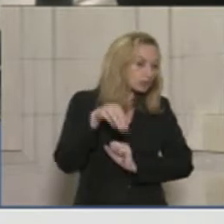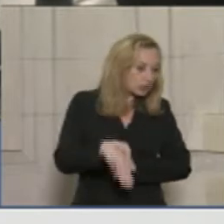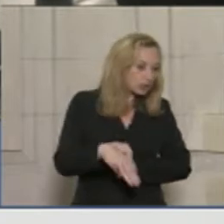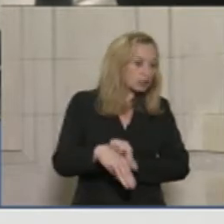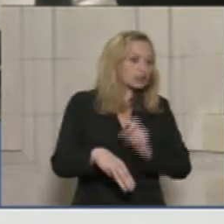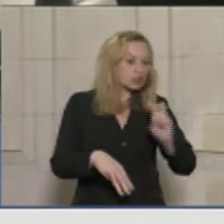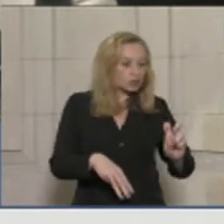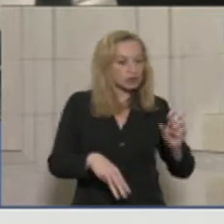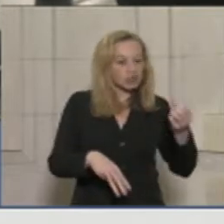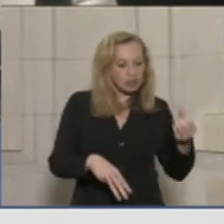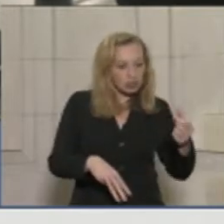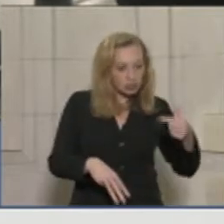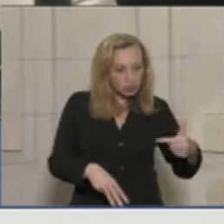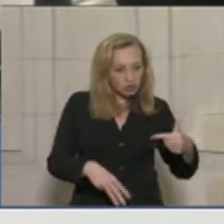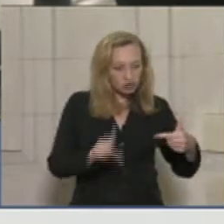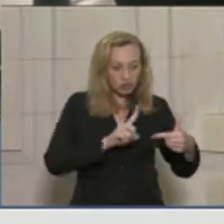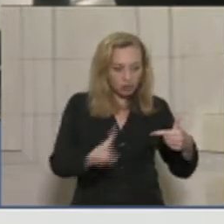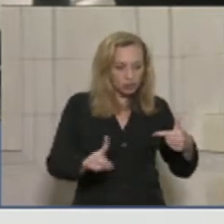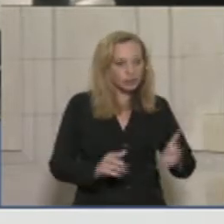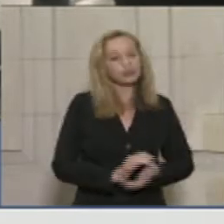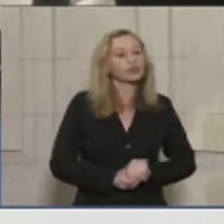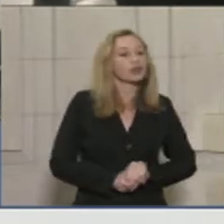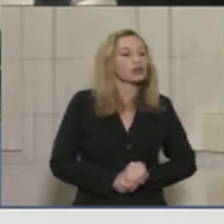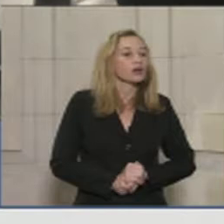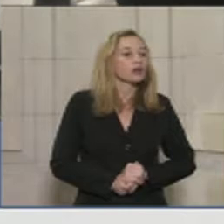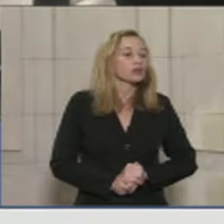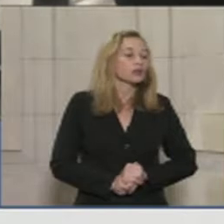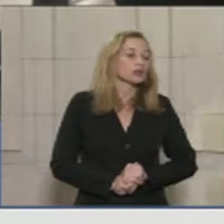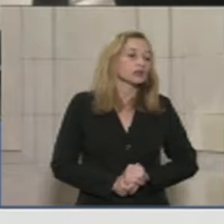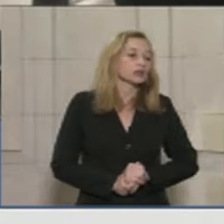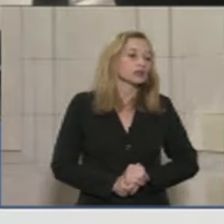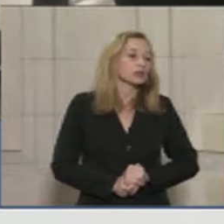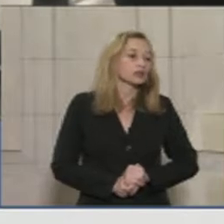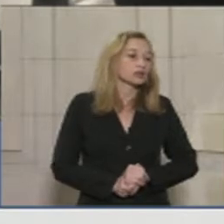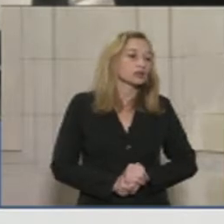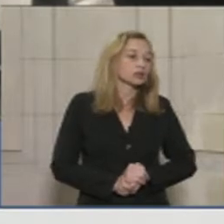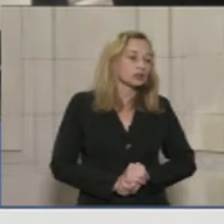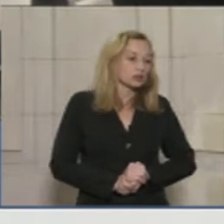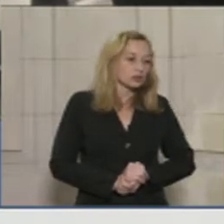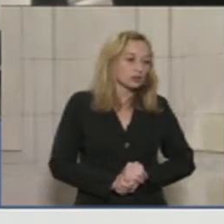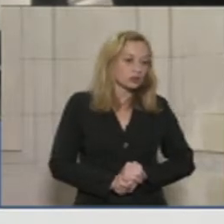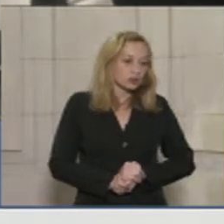sim, 52 não e abstenção. 4 abstenções.